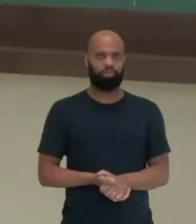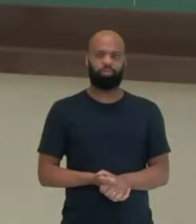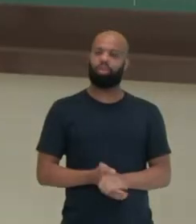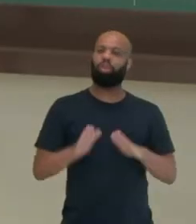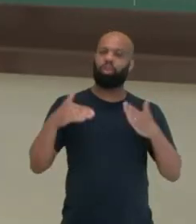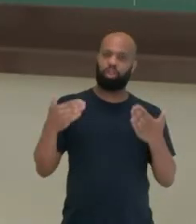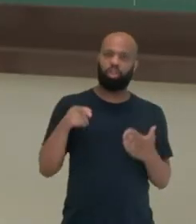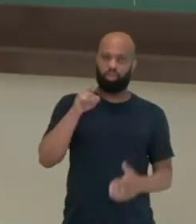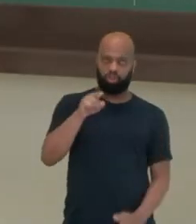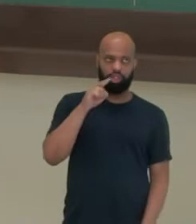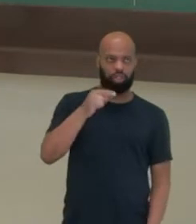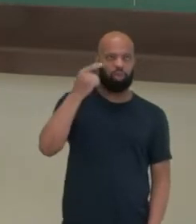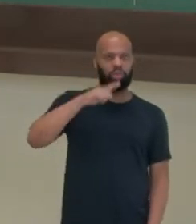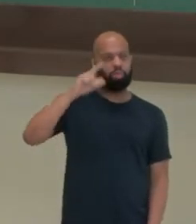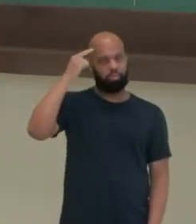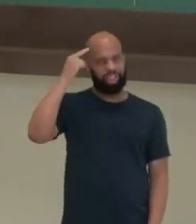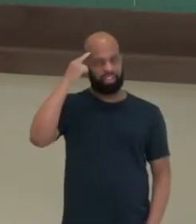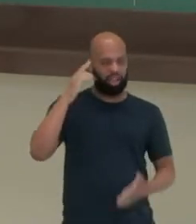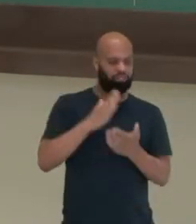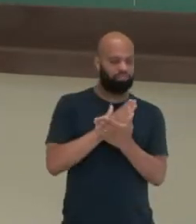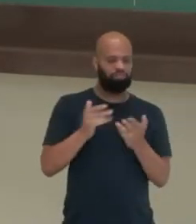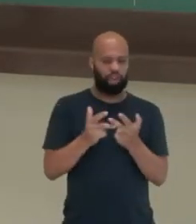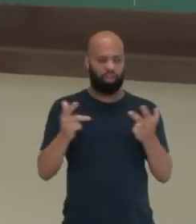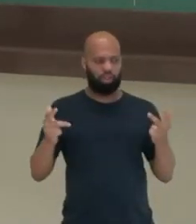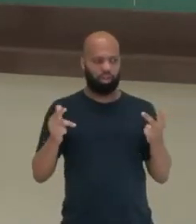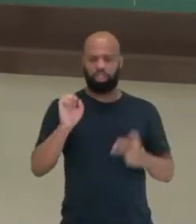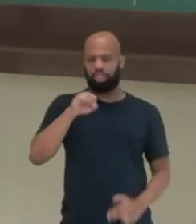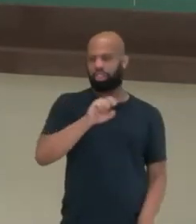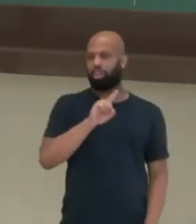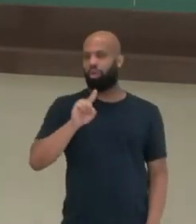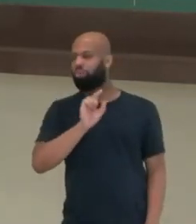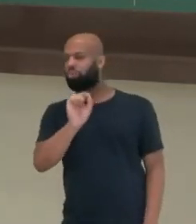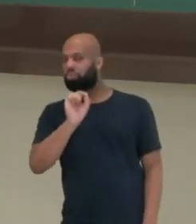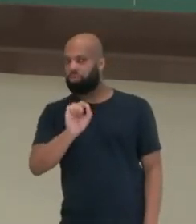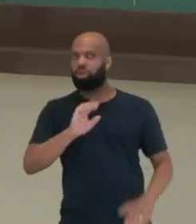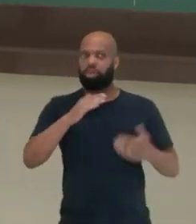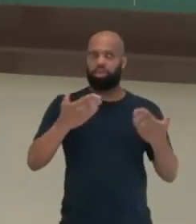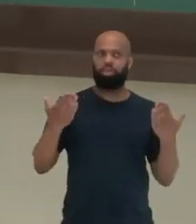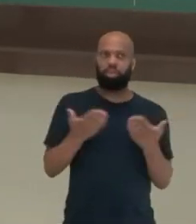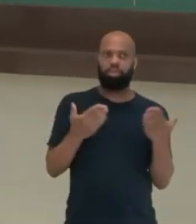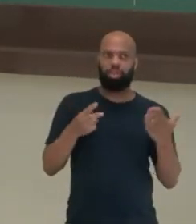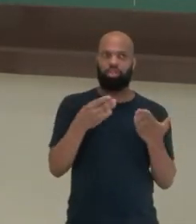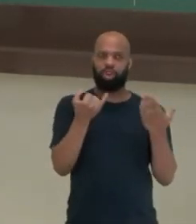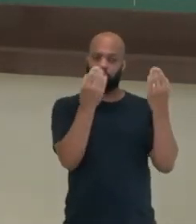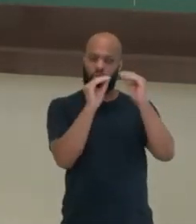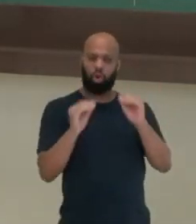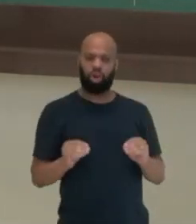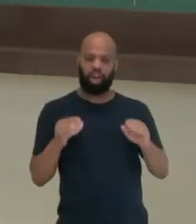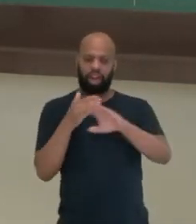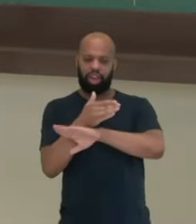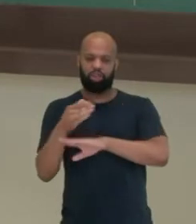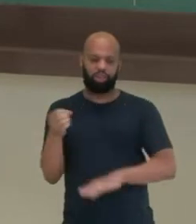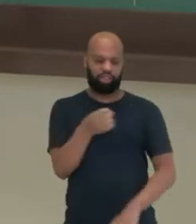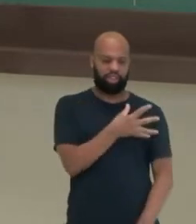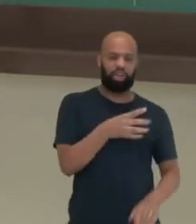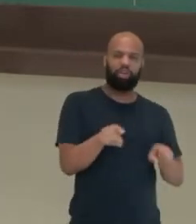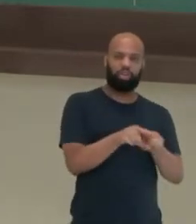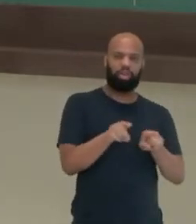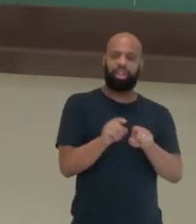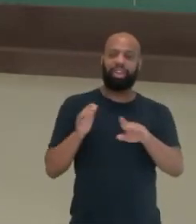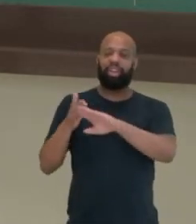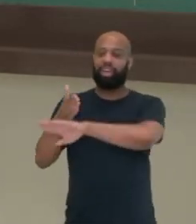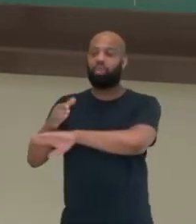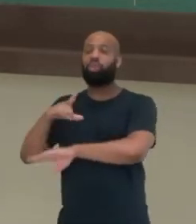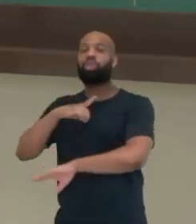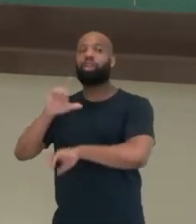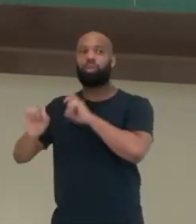E daí? Conseguiu pensar em alguma coisa? Então, olha lá, ó. Vamos colocar os valores da entrada e de saída. Então, na entrada, eu